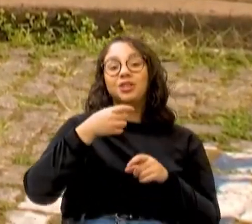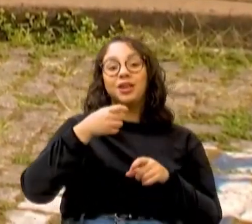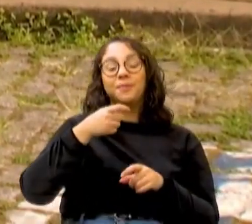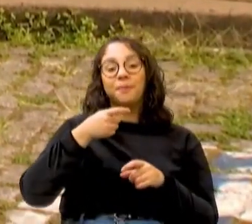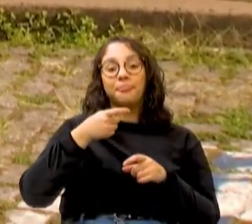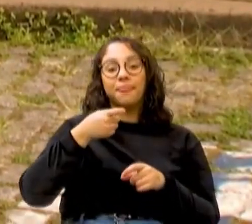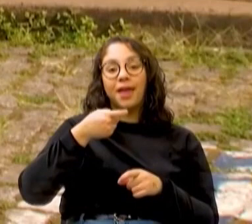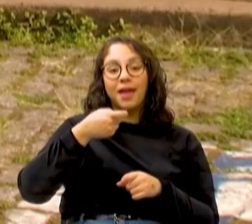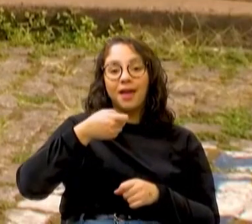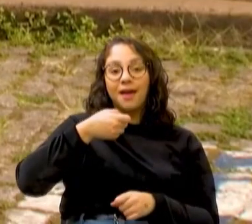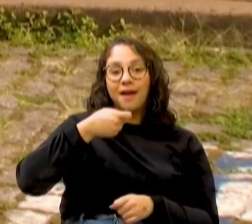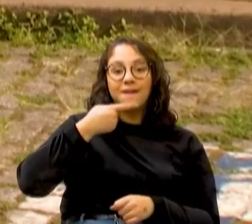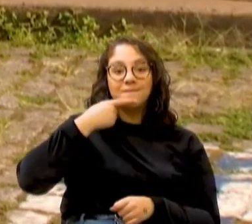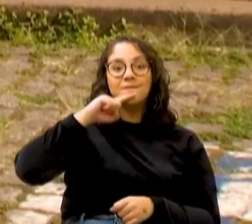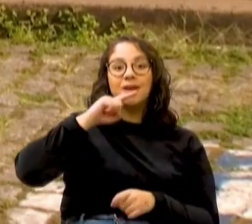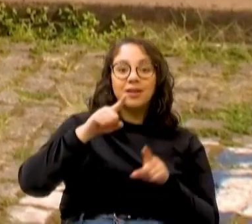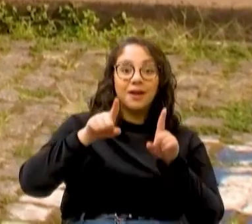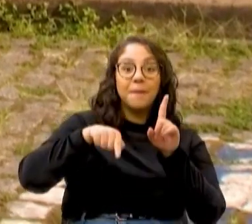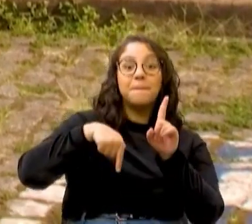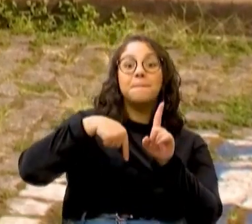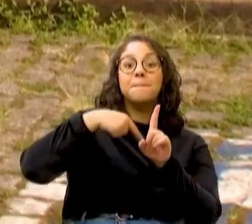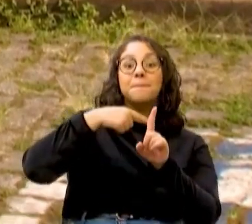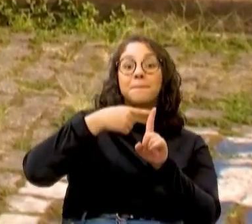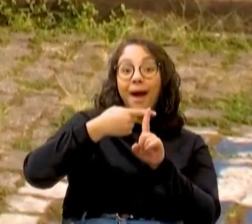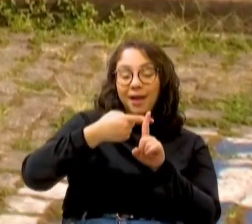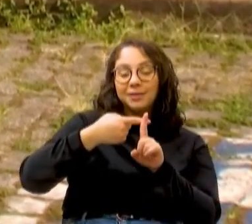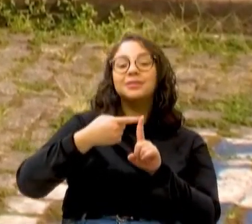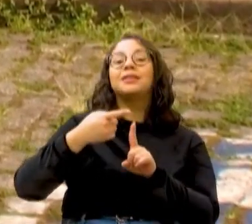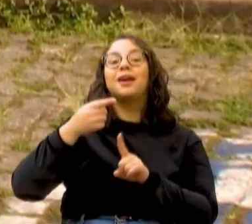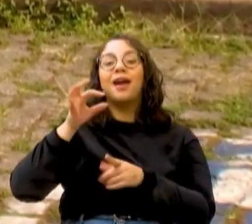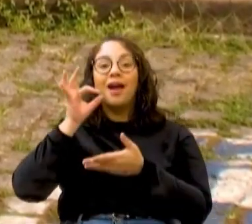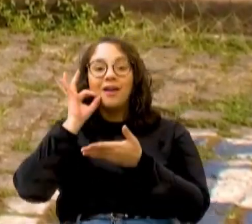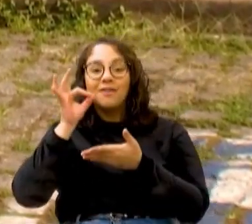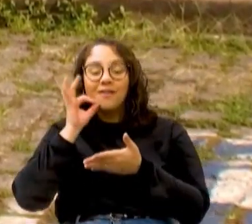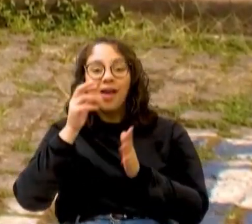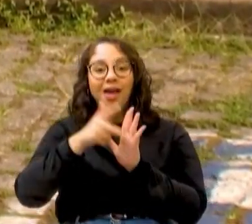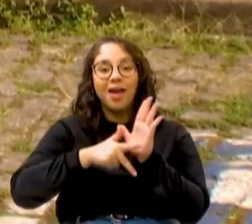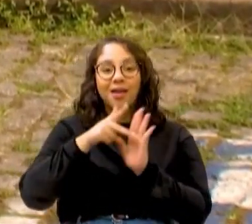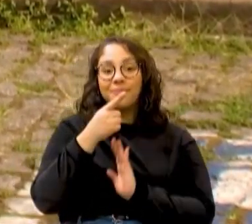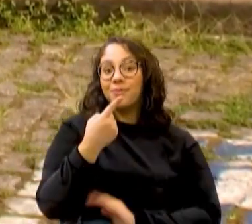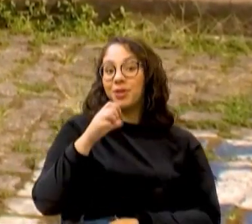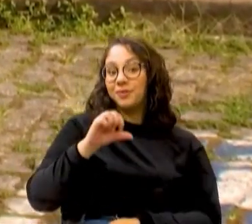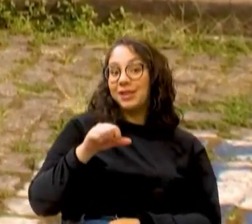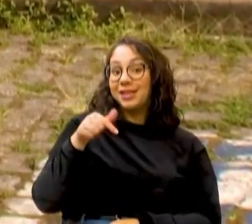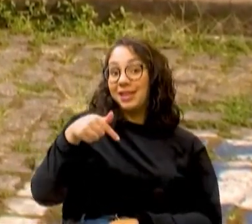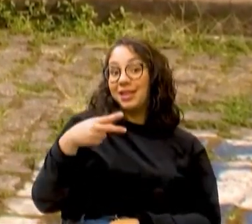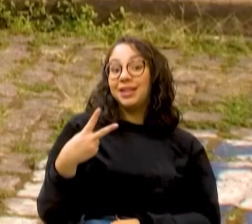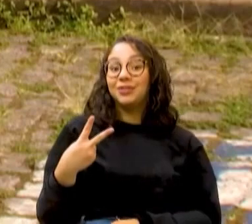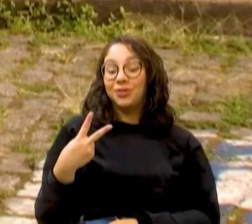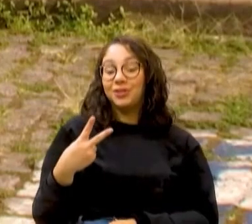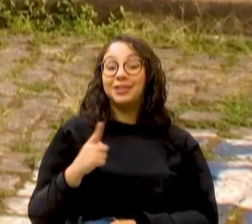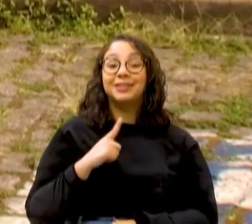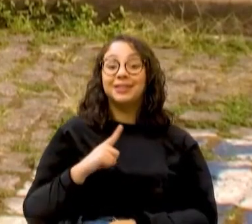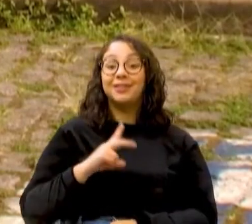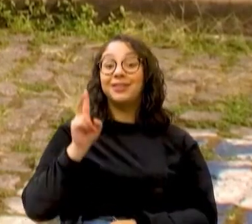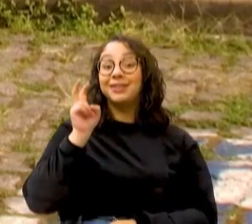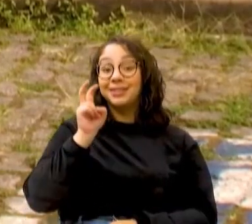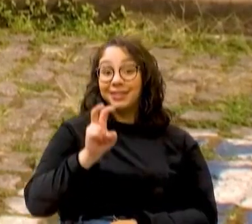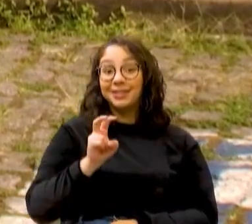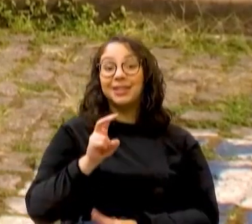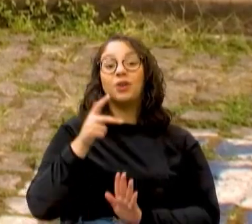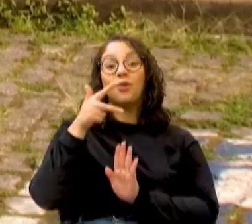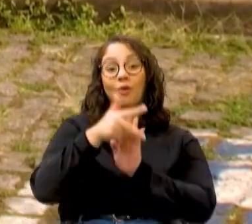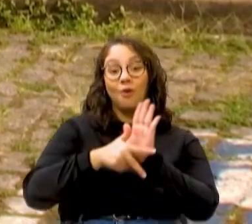o desenvolvimento da cidade de Campinas a ferrovia surge em 1872 tivemos